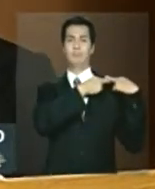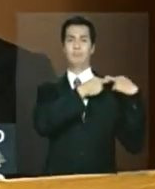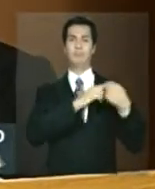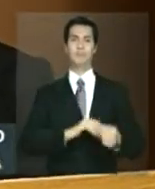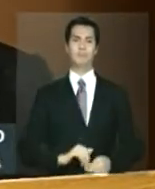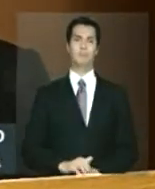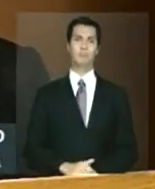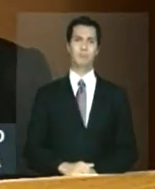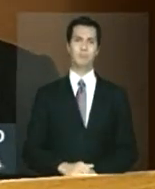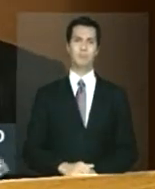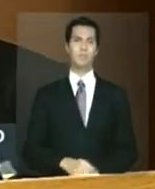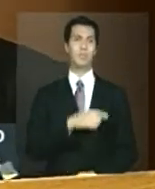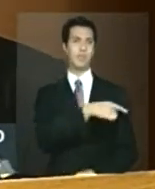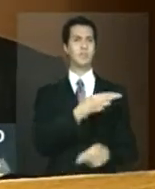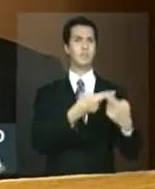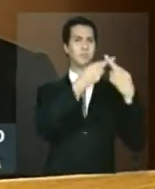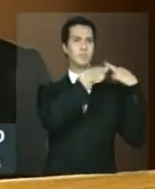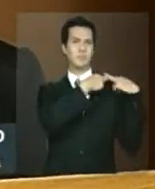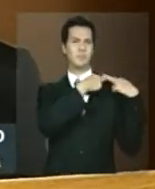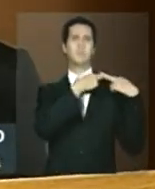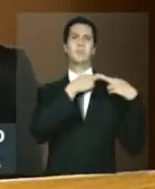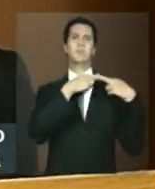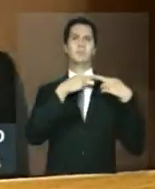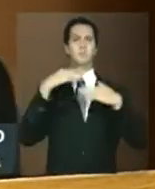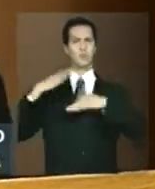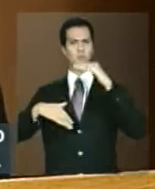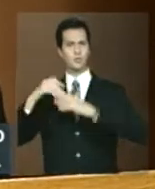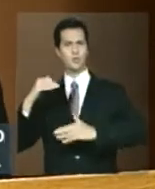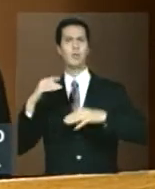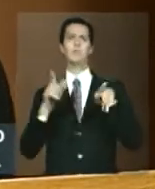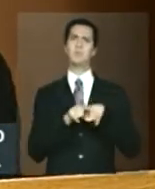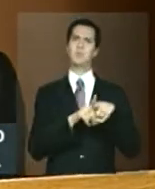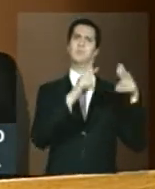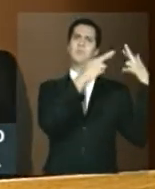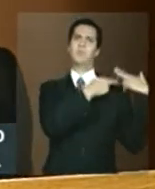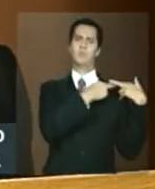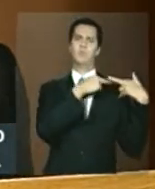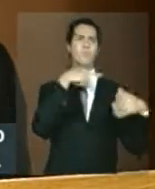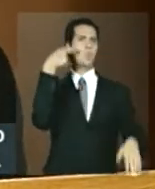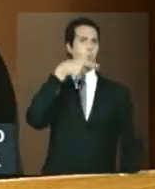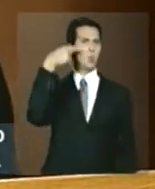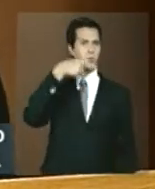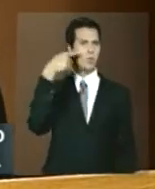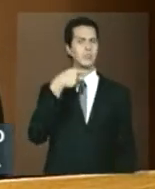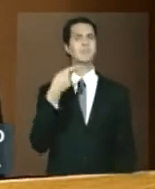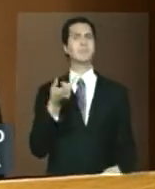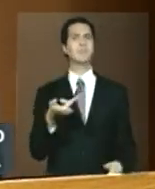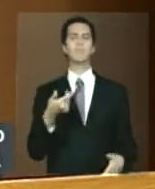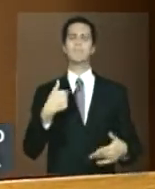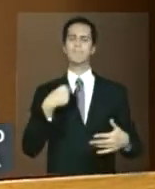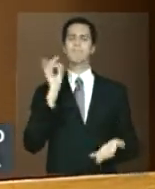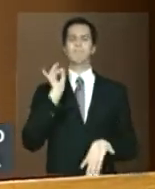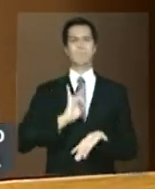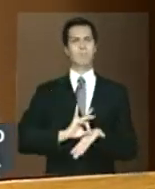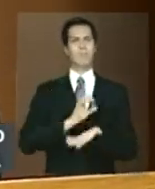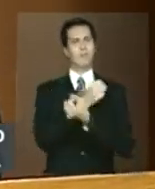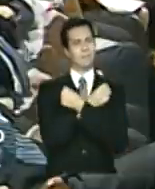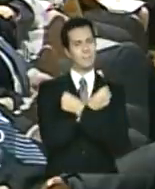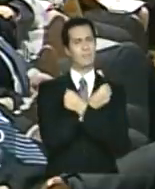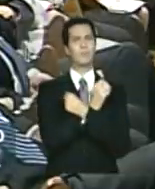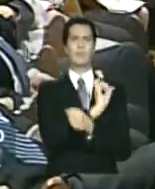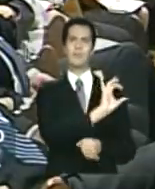eh profissional e política né meus sinceros abraços e agradecimentos a todos e